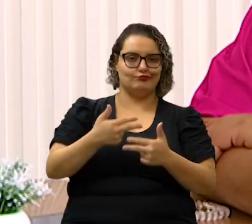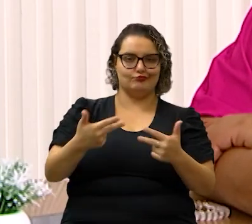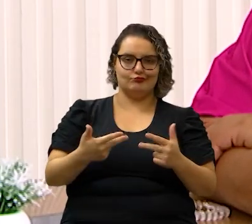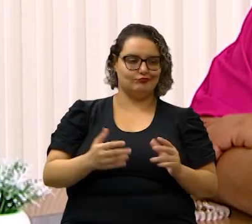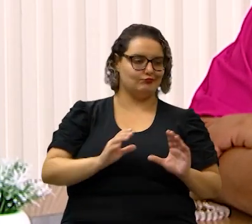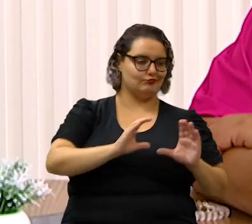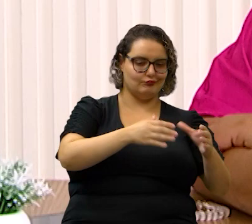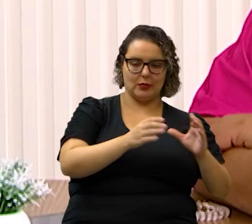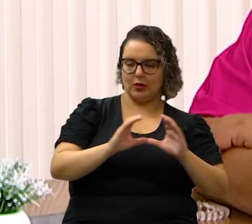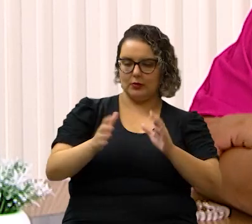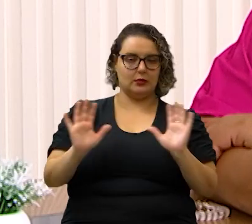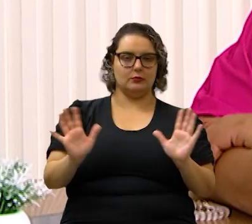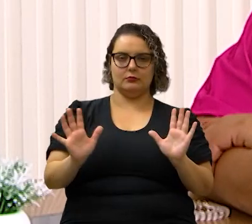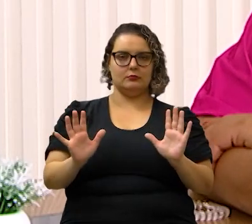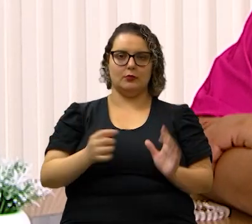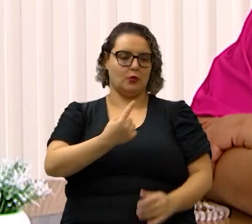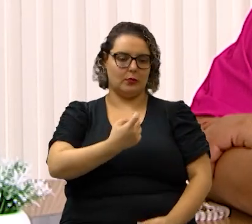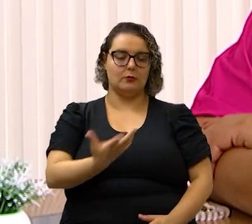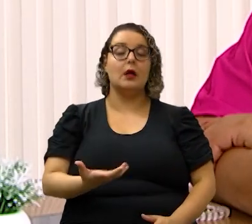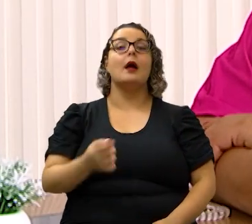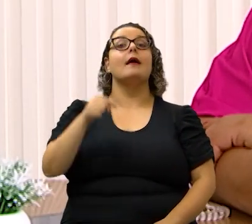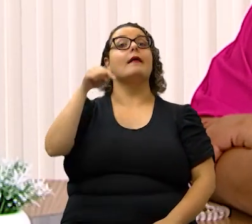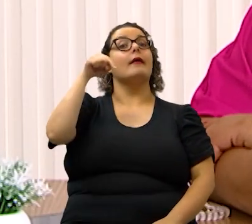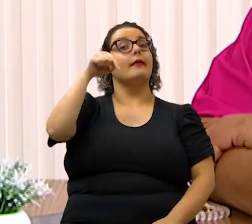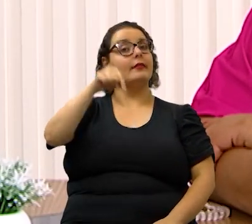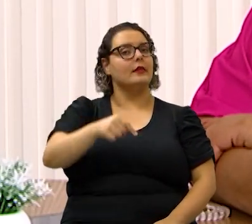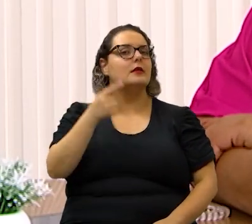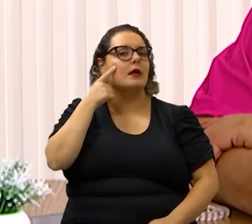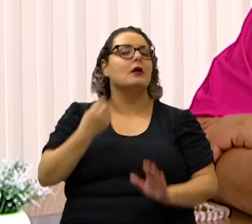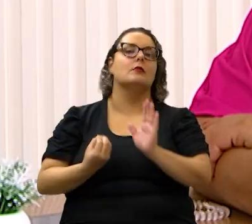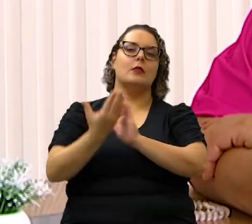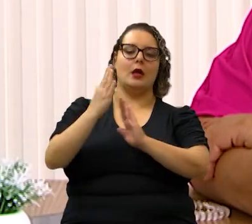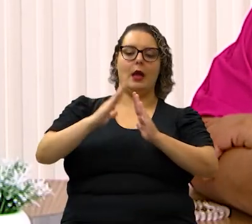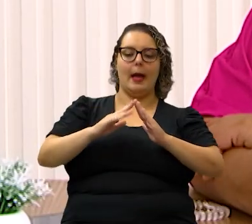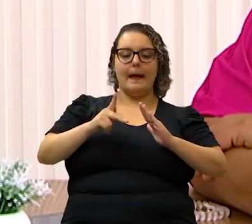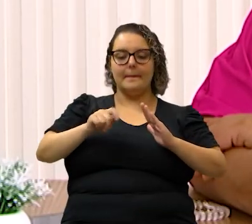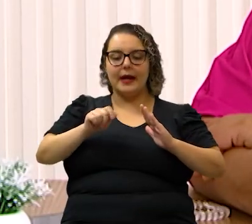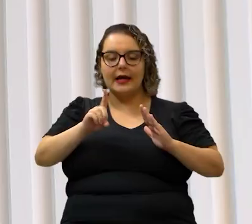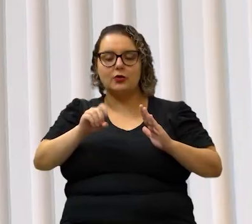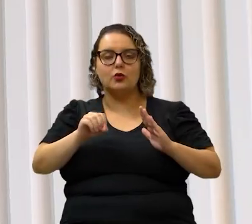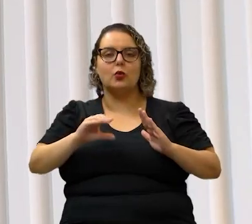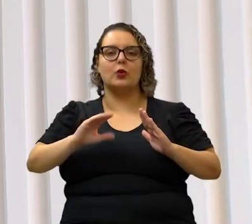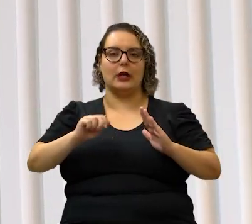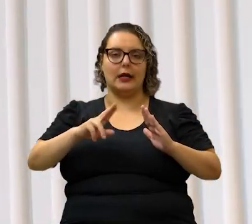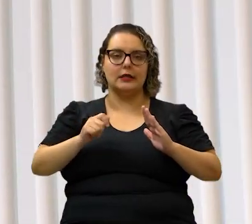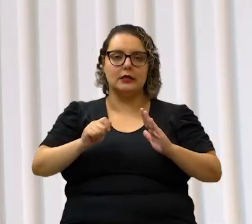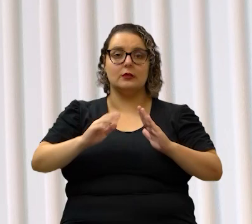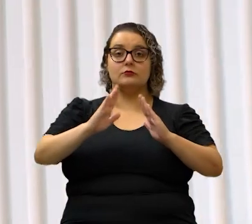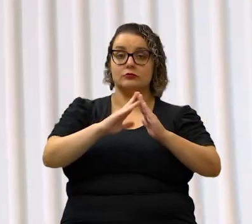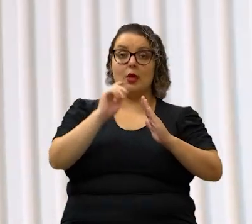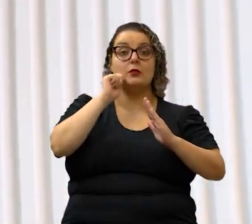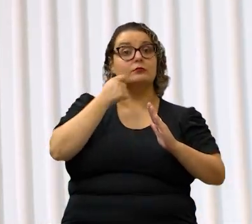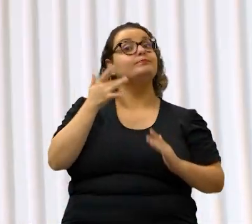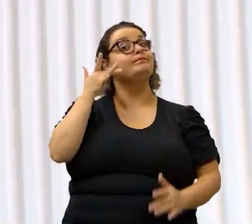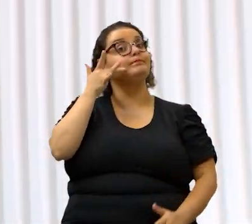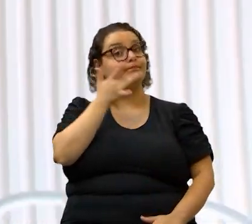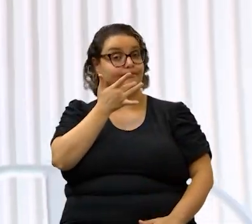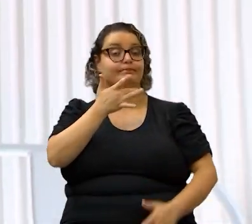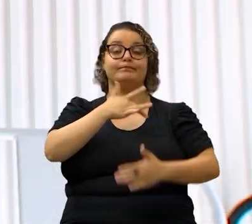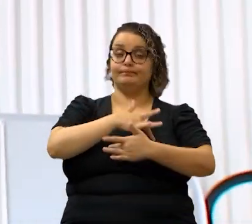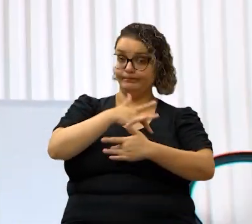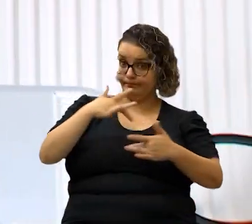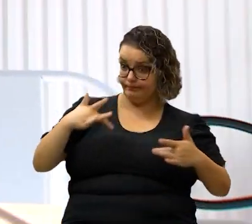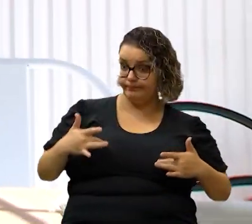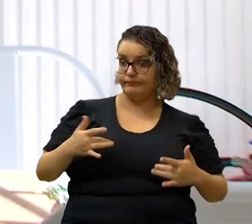mundos. Deste ambiente que apareceu a ideia da padocaria. De uma padaria gostosa,